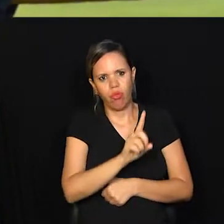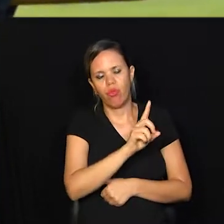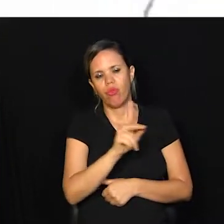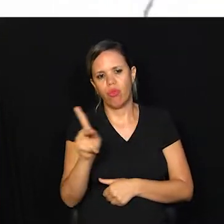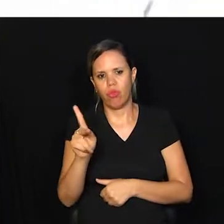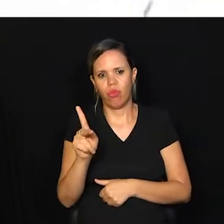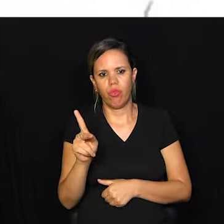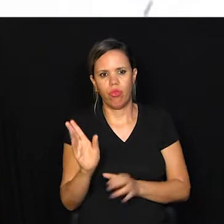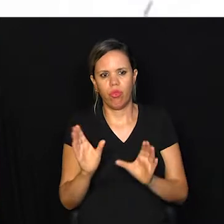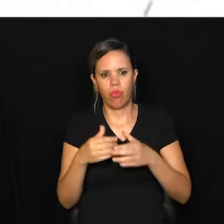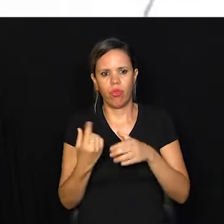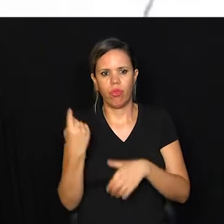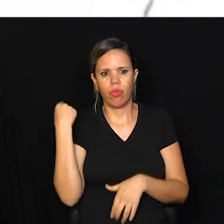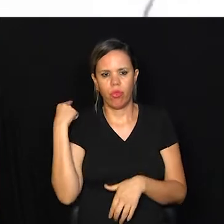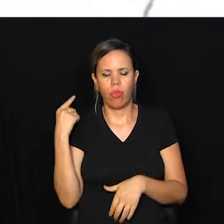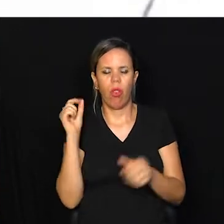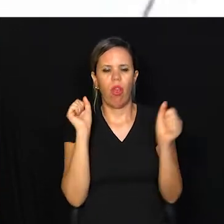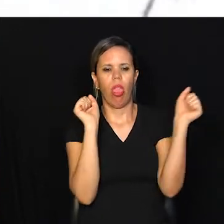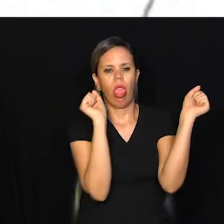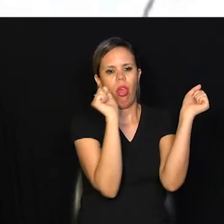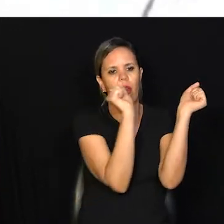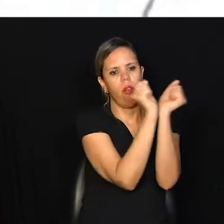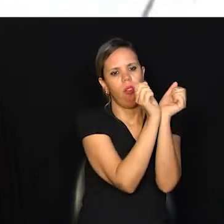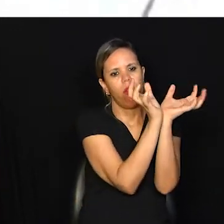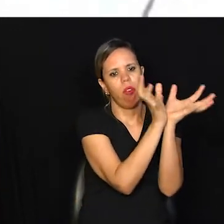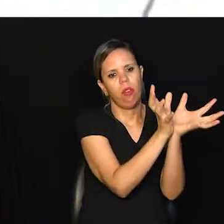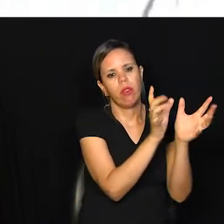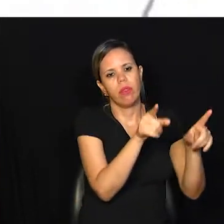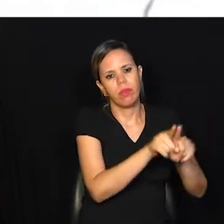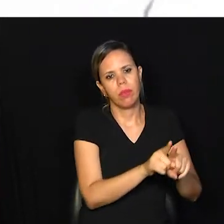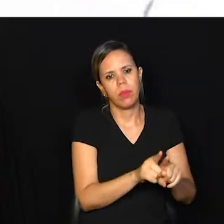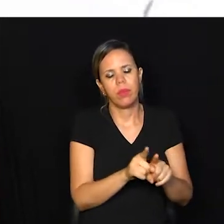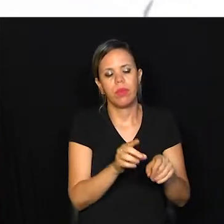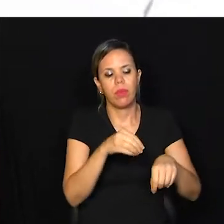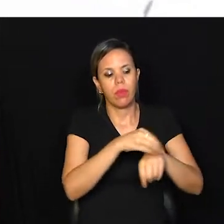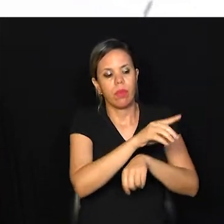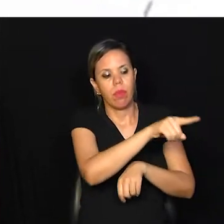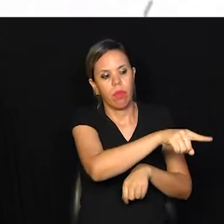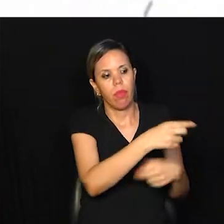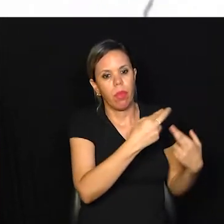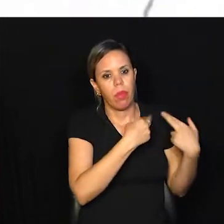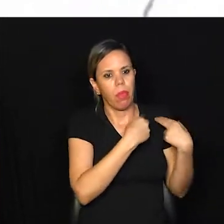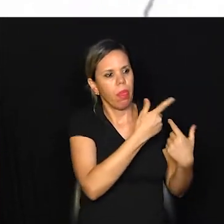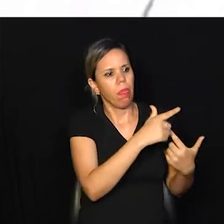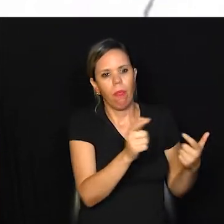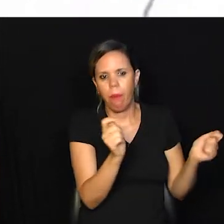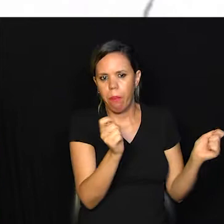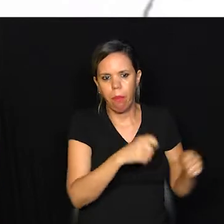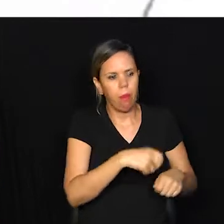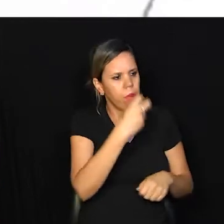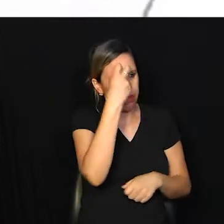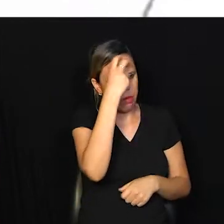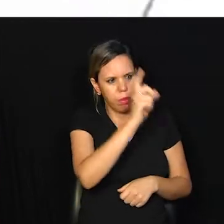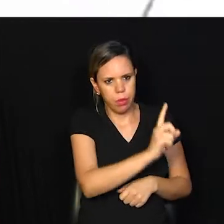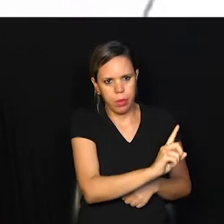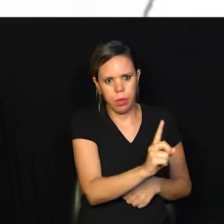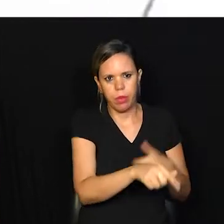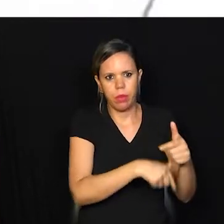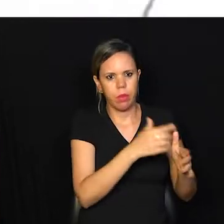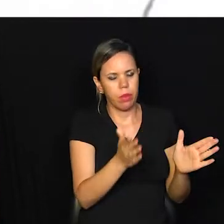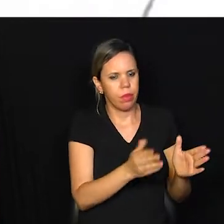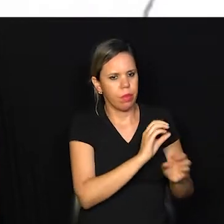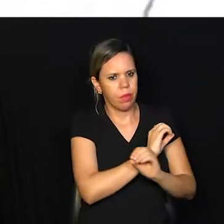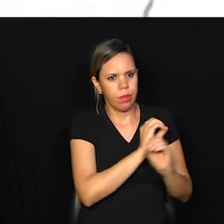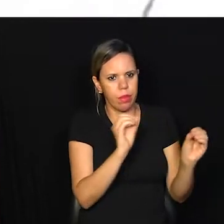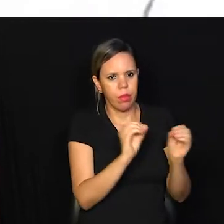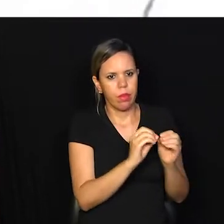clube. Na época da escravidão, foi atribuído aos negros que eles não tinham condições intelectuais de produção.